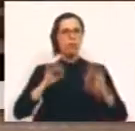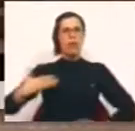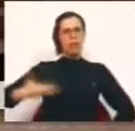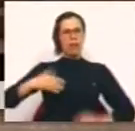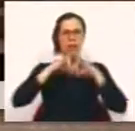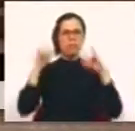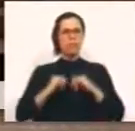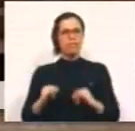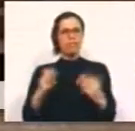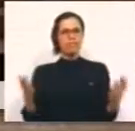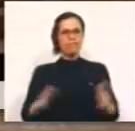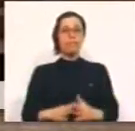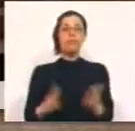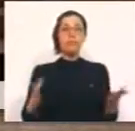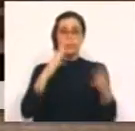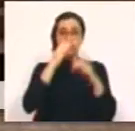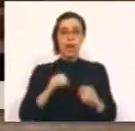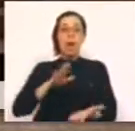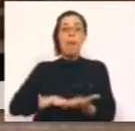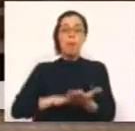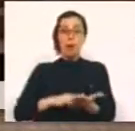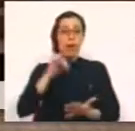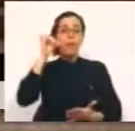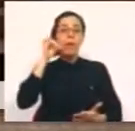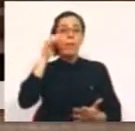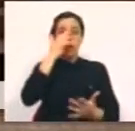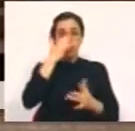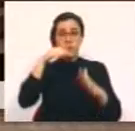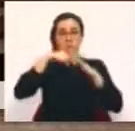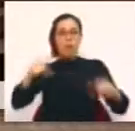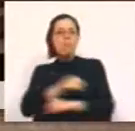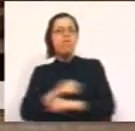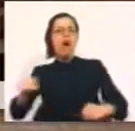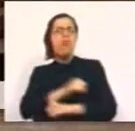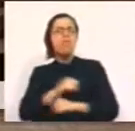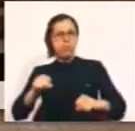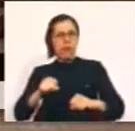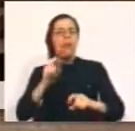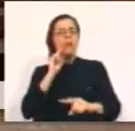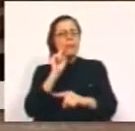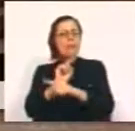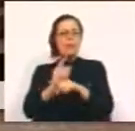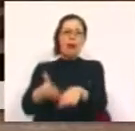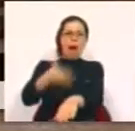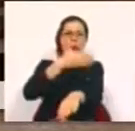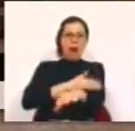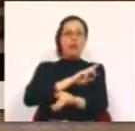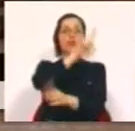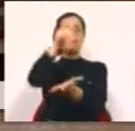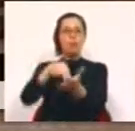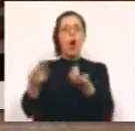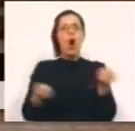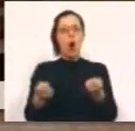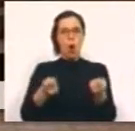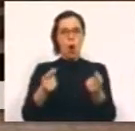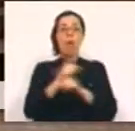direito internacional. E se nada está provado, e quando o bombardeamento ocorre exatamente antes da Organização